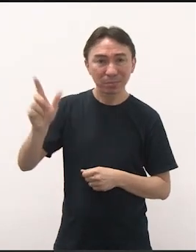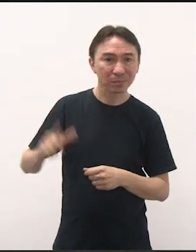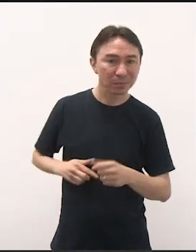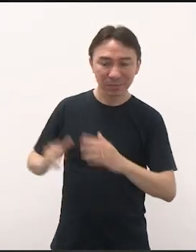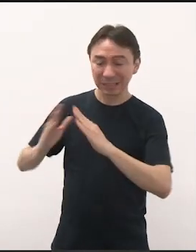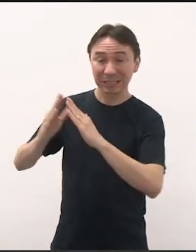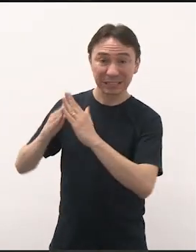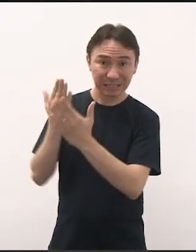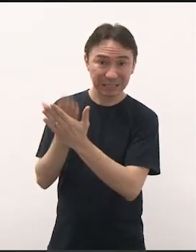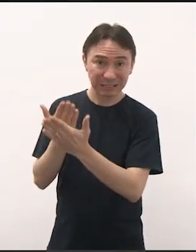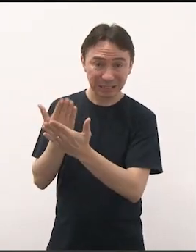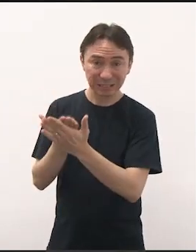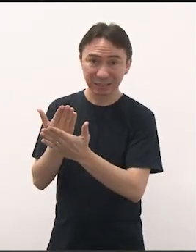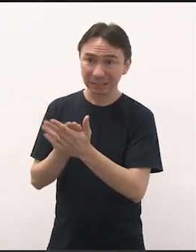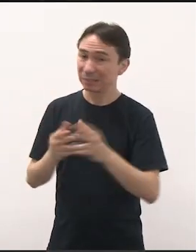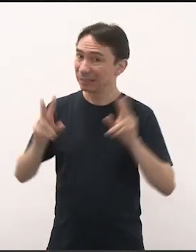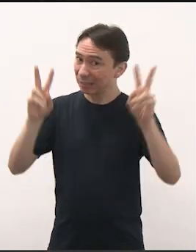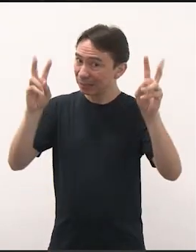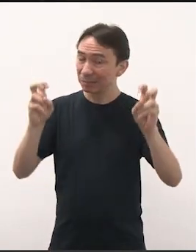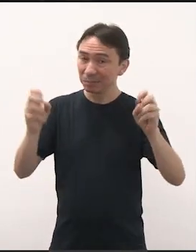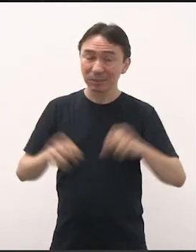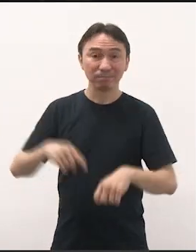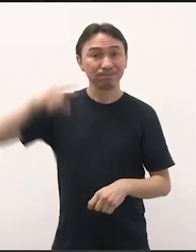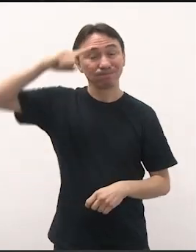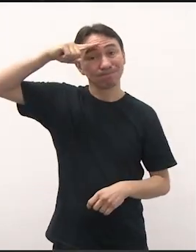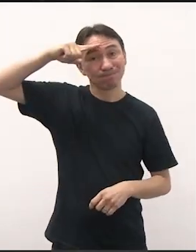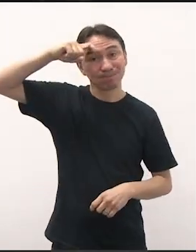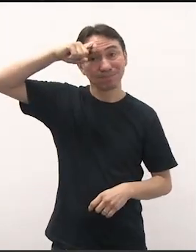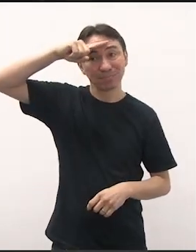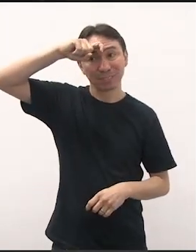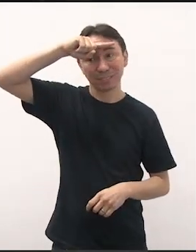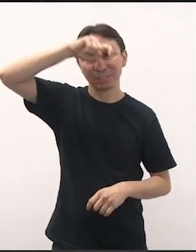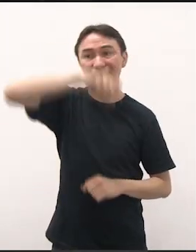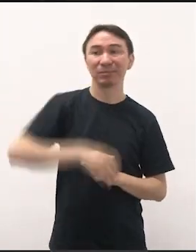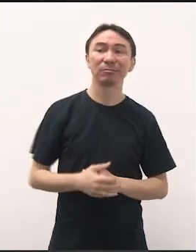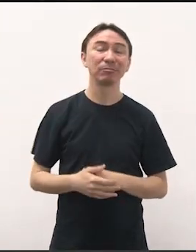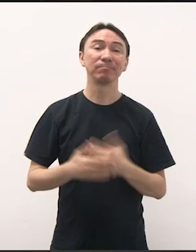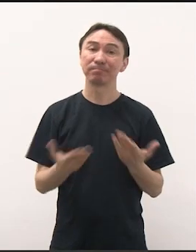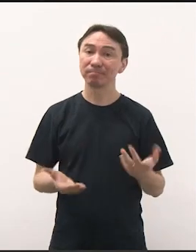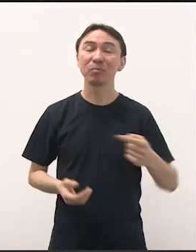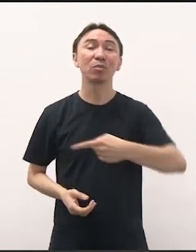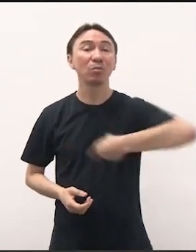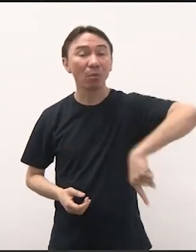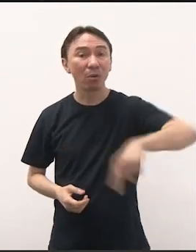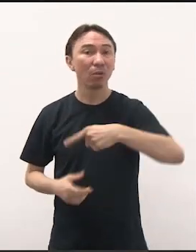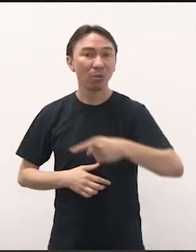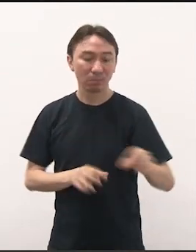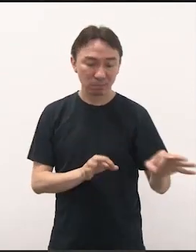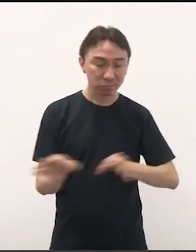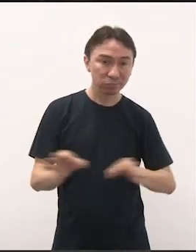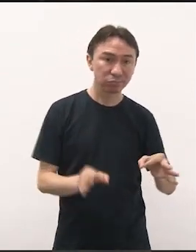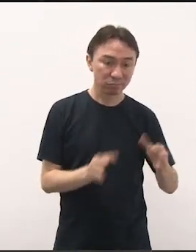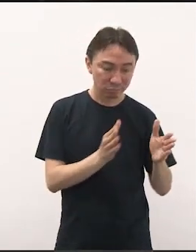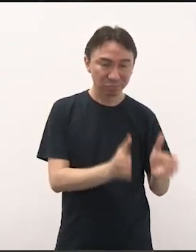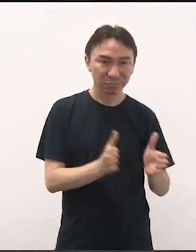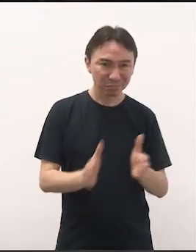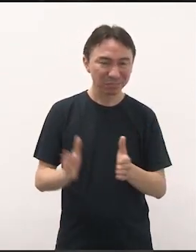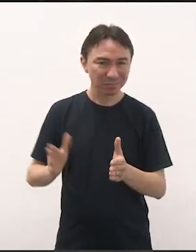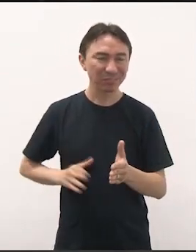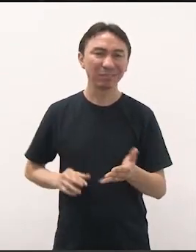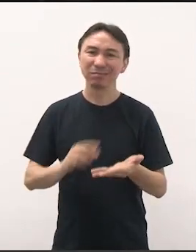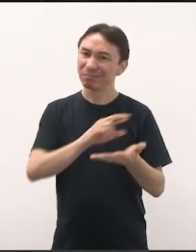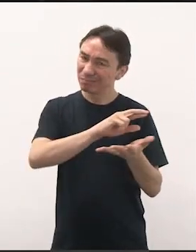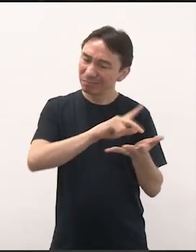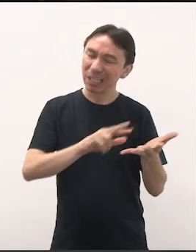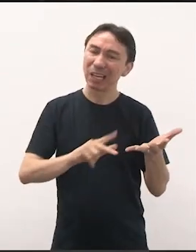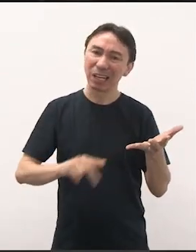mais desafiador. Então a gente se organizou para a gente fazer um conjunto de atividades, né? Então a gente vinha